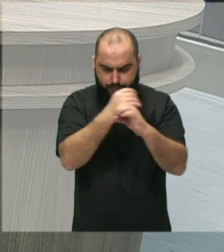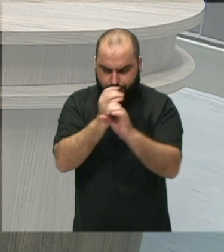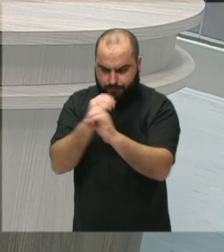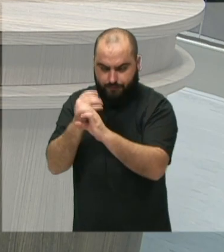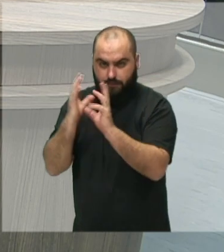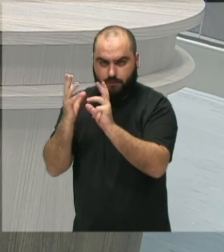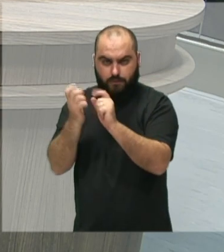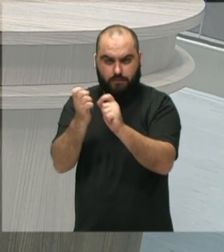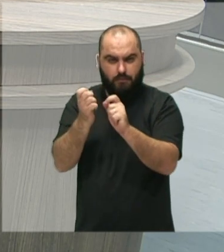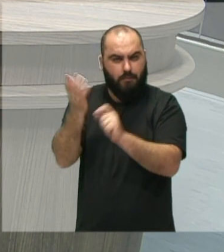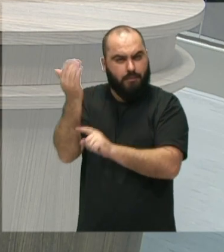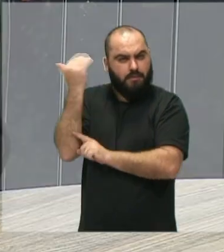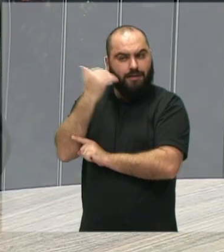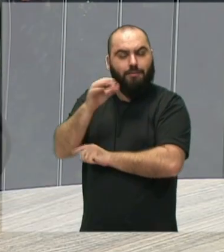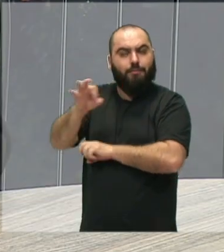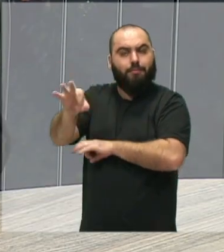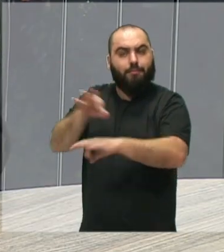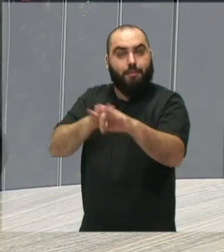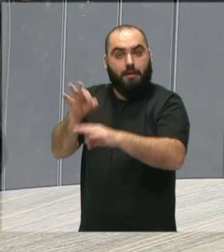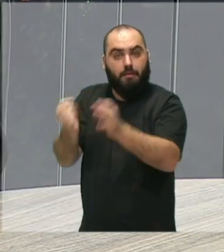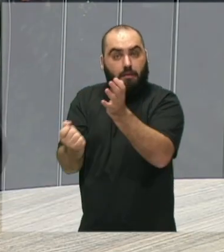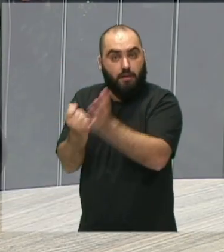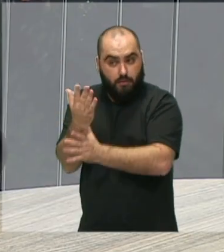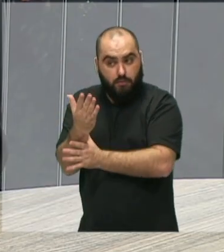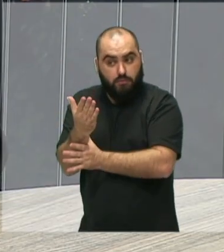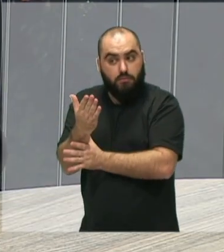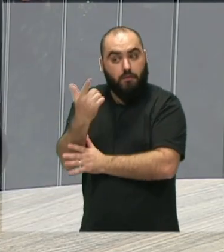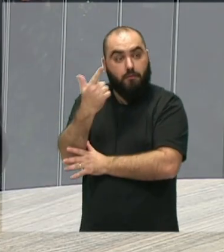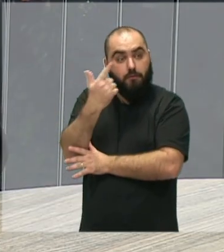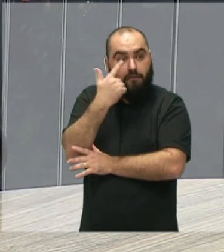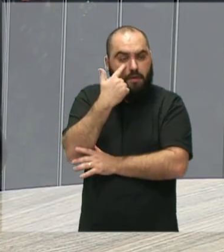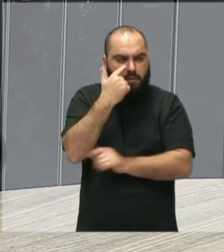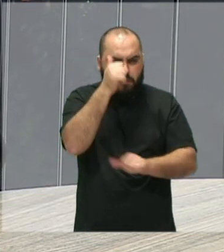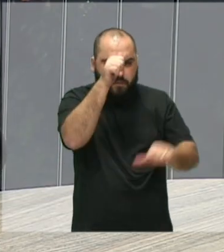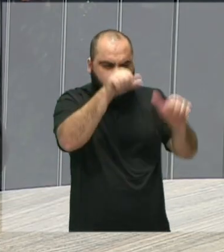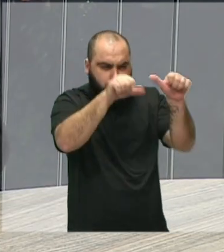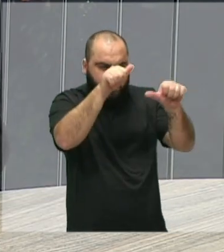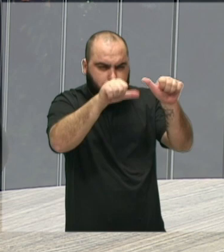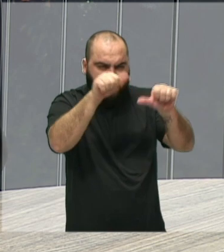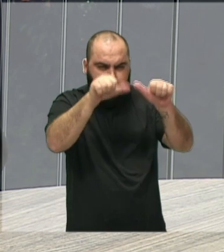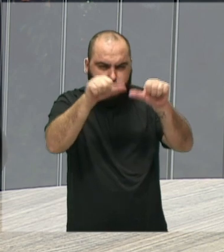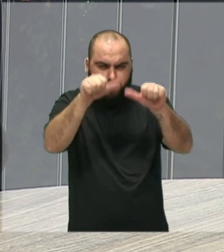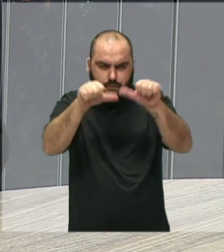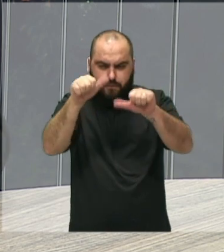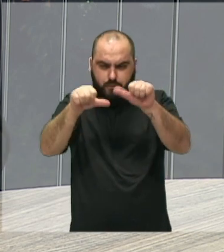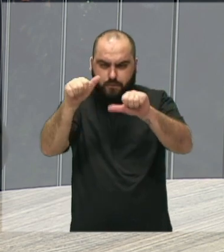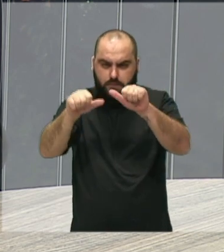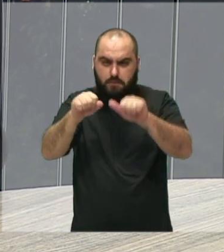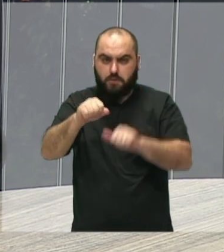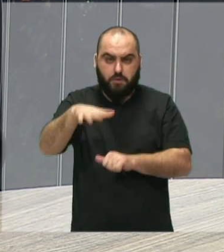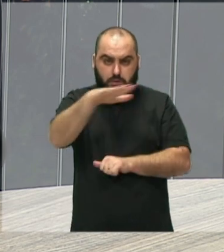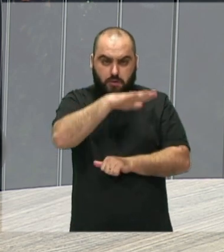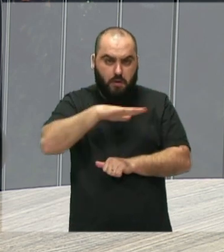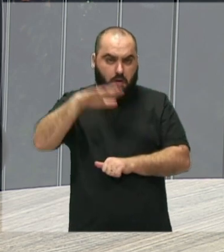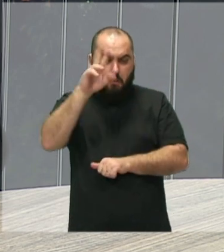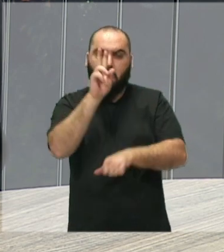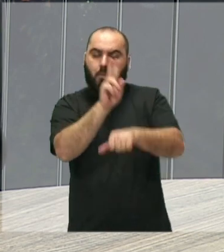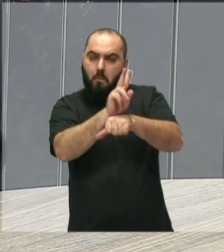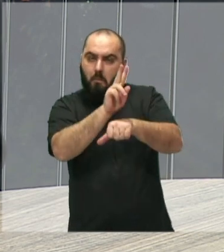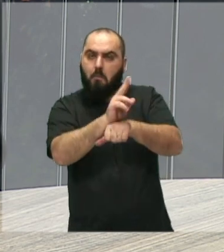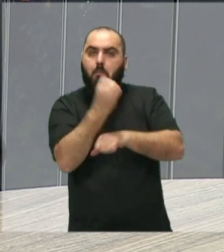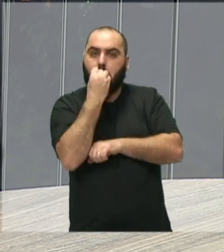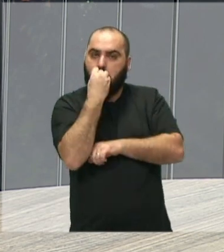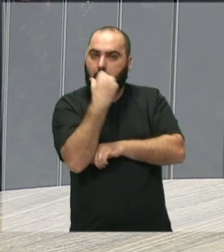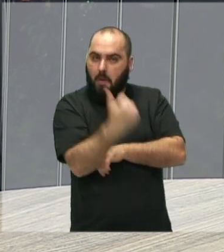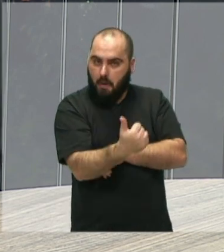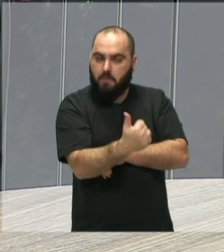a questão do plano museológico, a gente fez no programa de acervos, uma análise do acervo. Certo. Então, ele está, de modo geral, bem conservado.